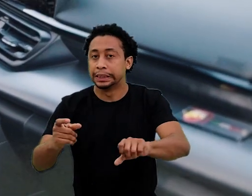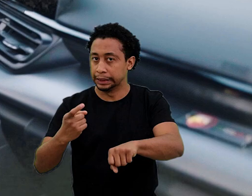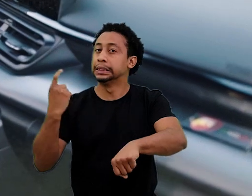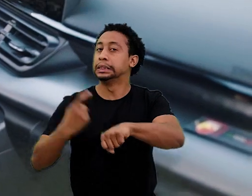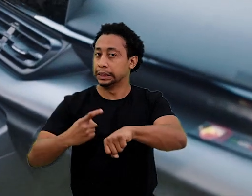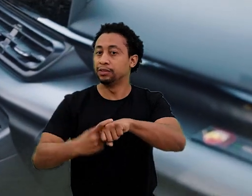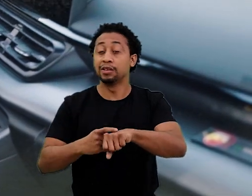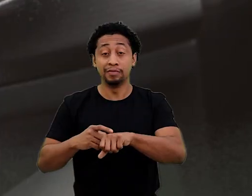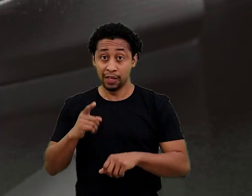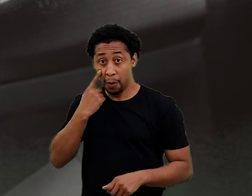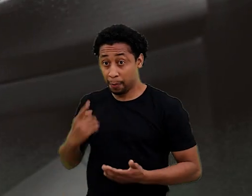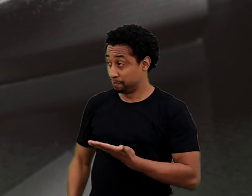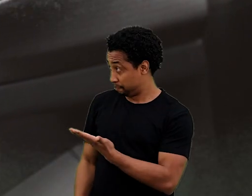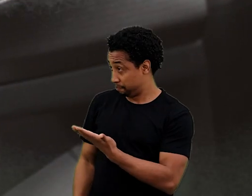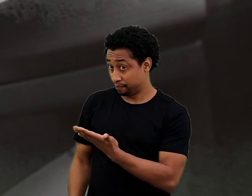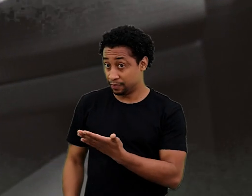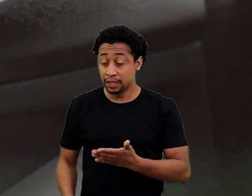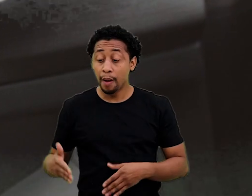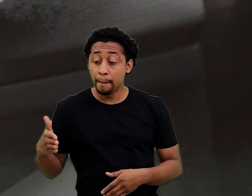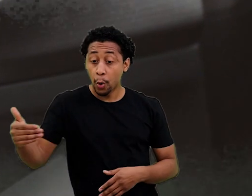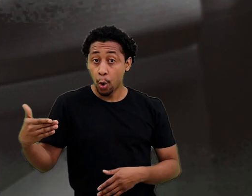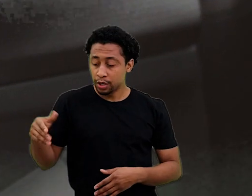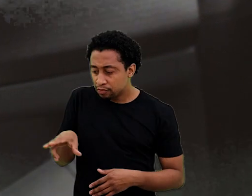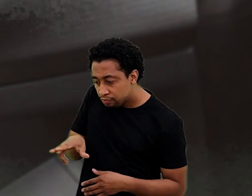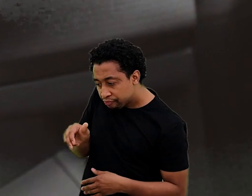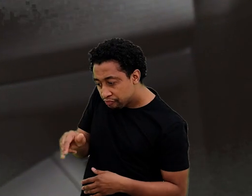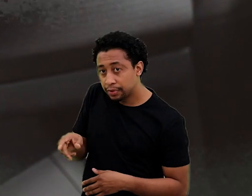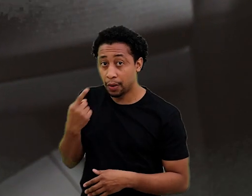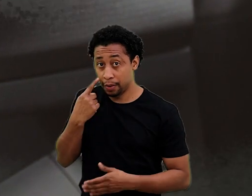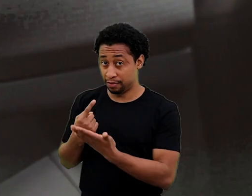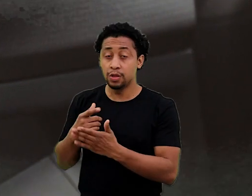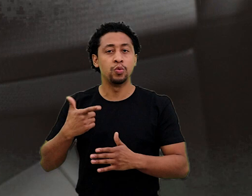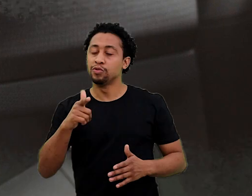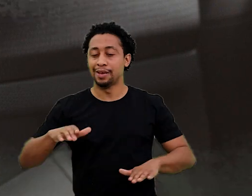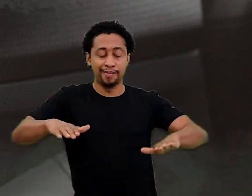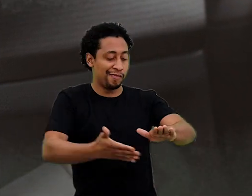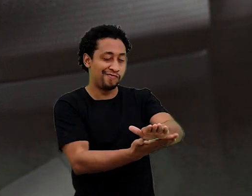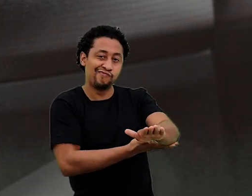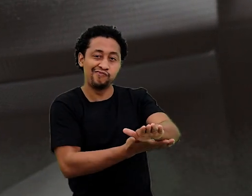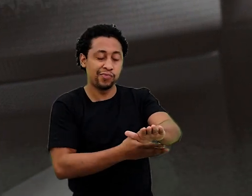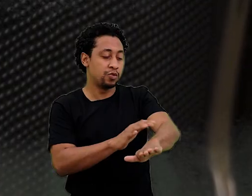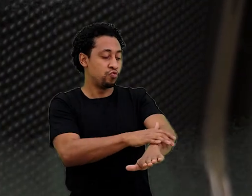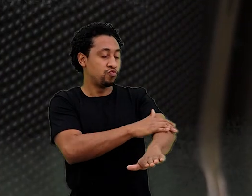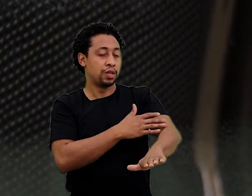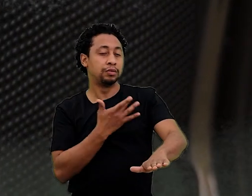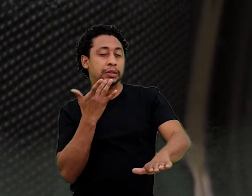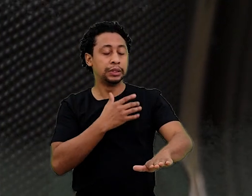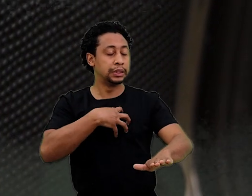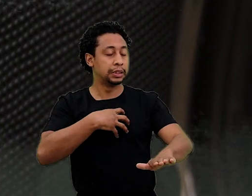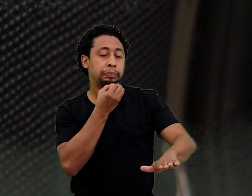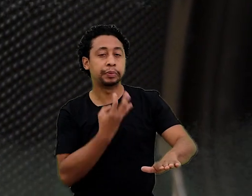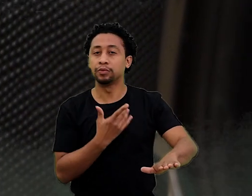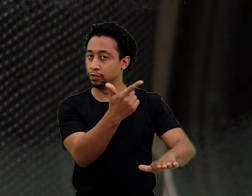dura, especialmente aqui no painel de porta, que você vai encontrar um apoio aqui acolchoado para os cotovelos, mas um plástico duro